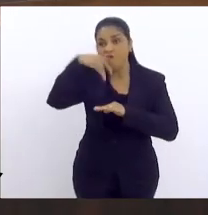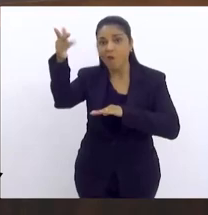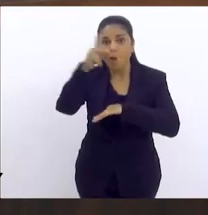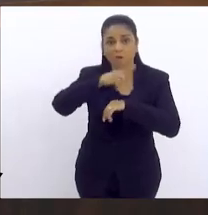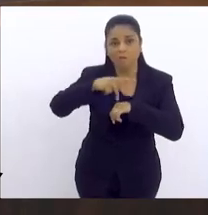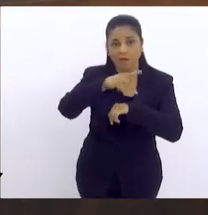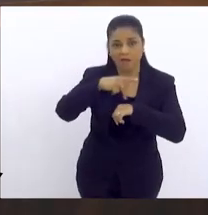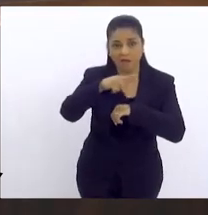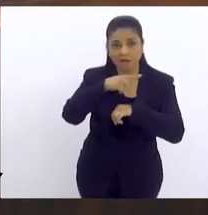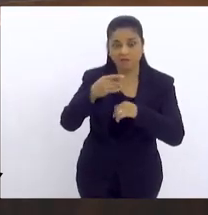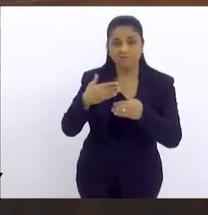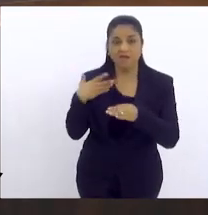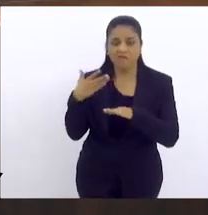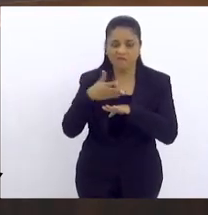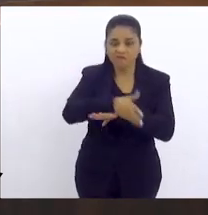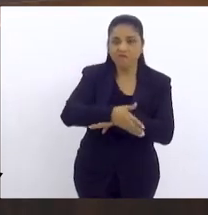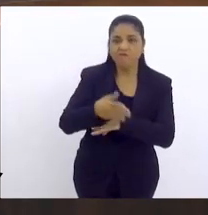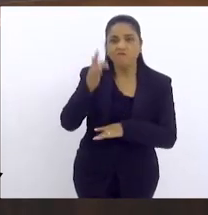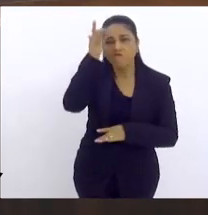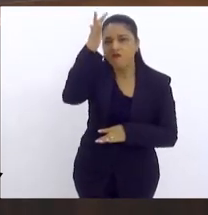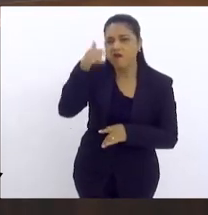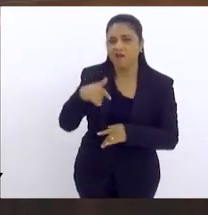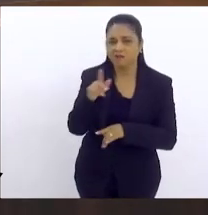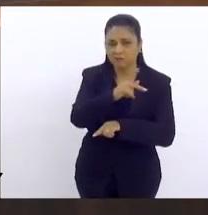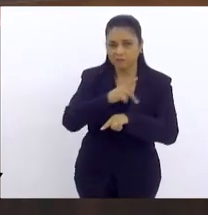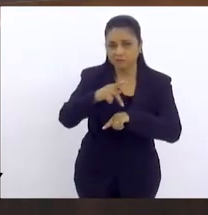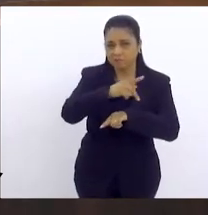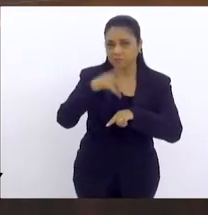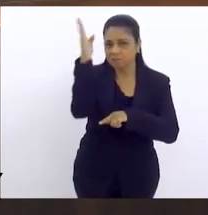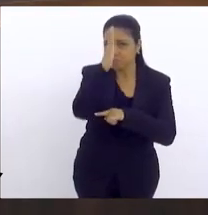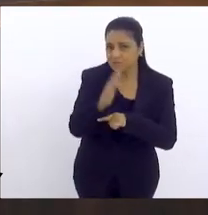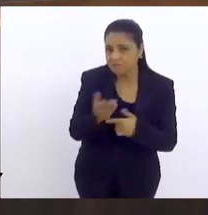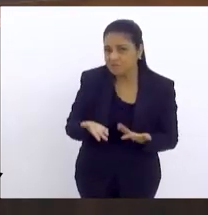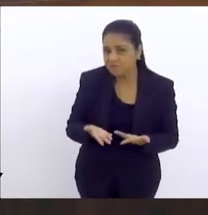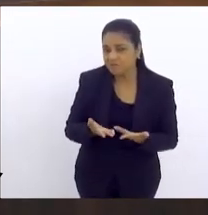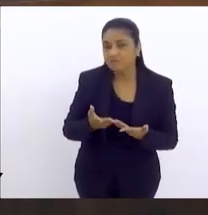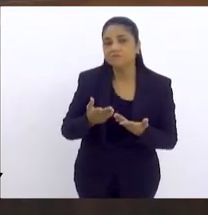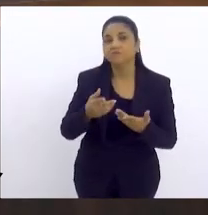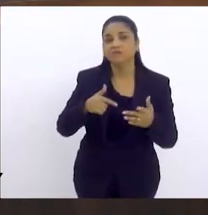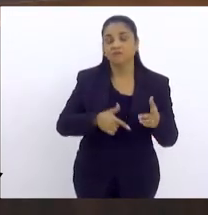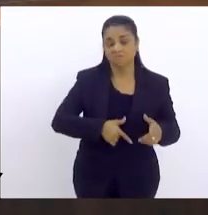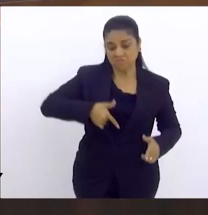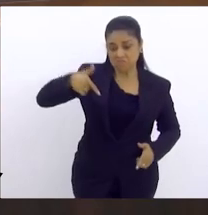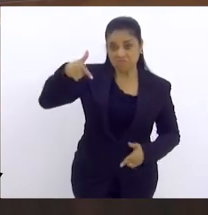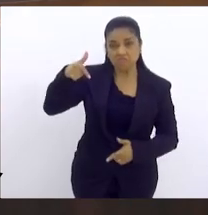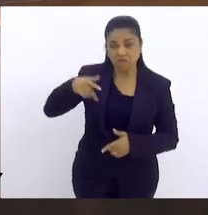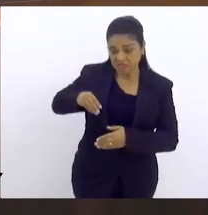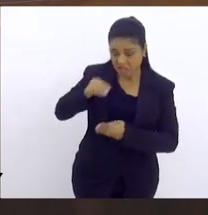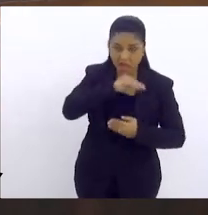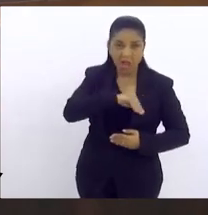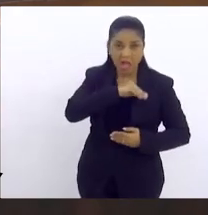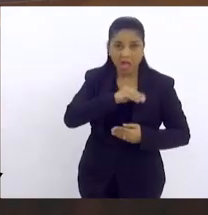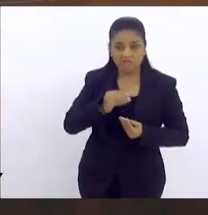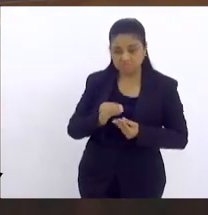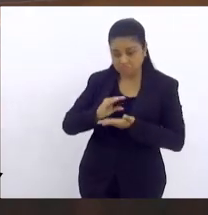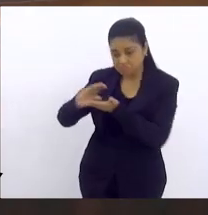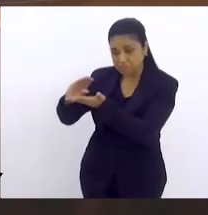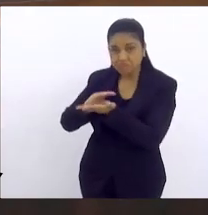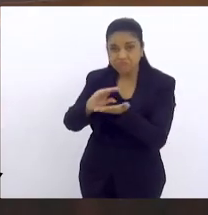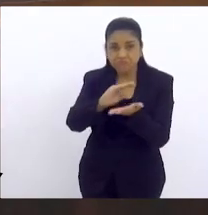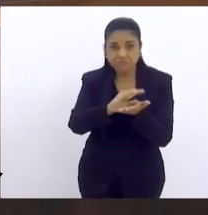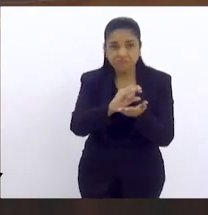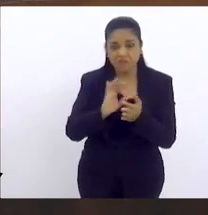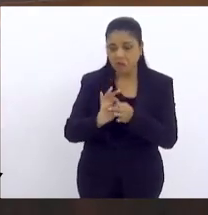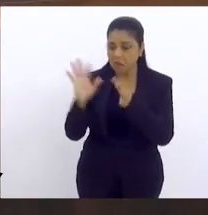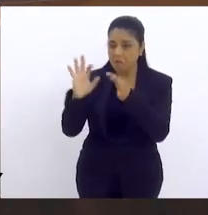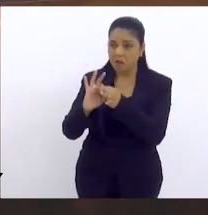grande no nosso país enquanto as forças armadas muitas vezes ficam lá recebendo seus salários e deixando permitindo que tudo